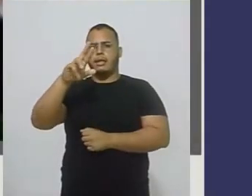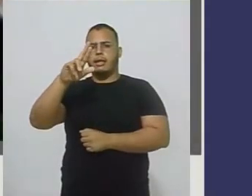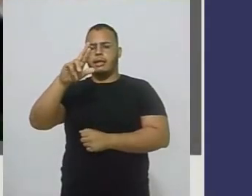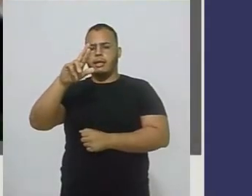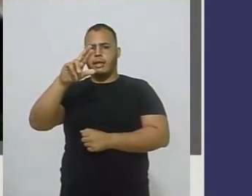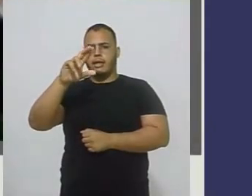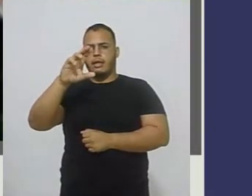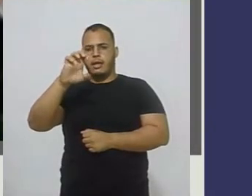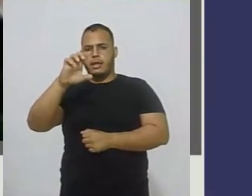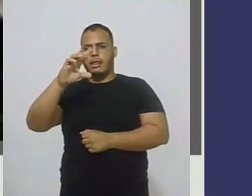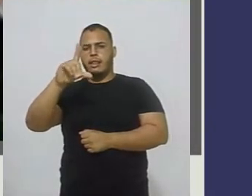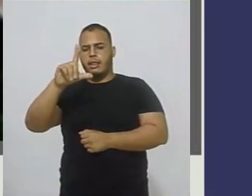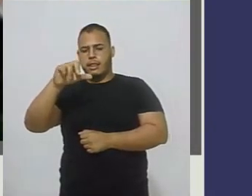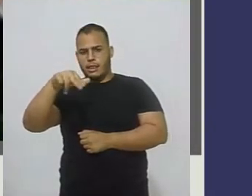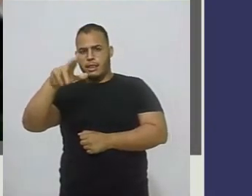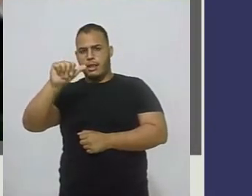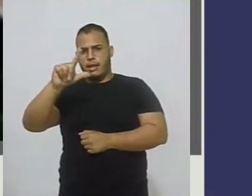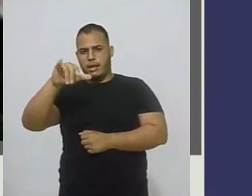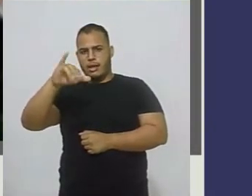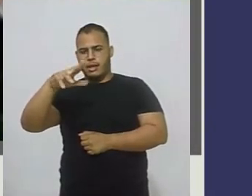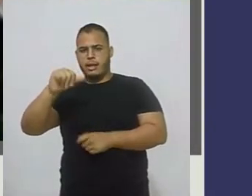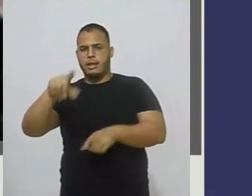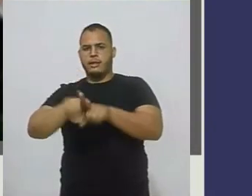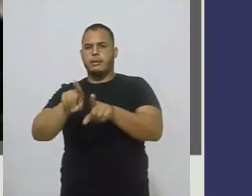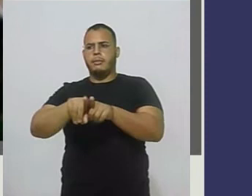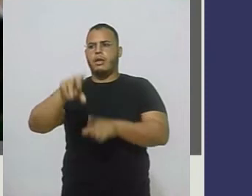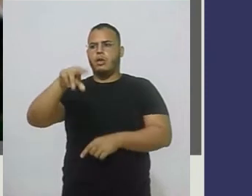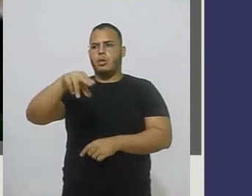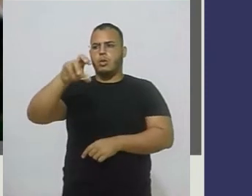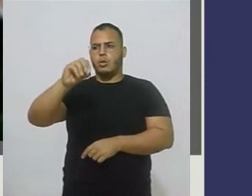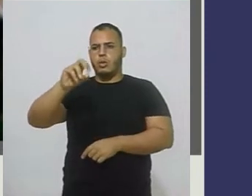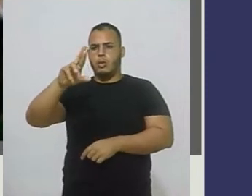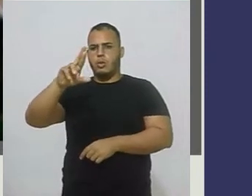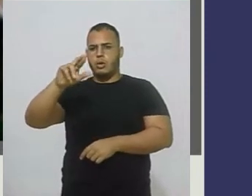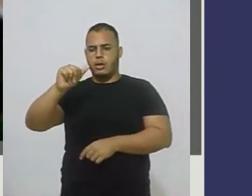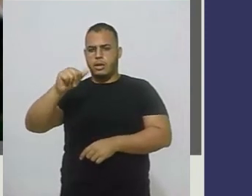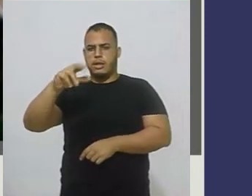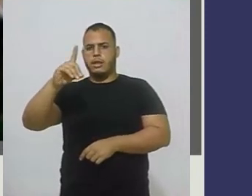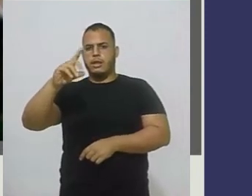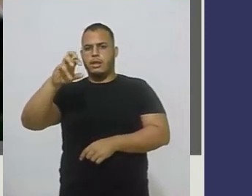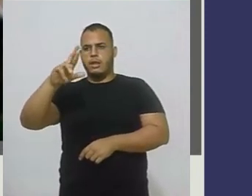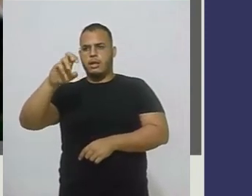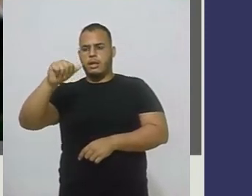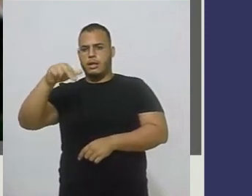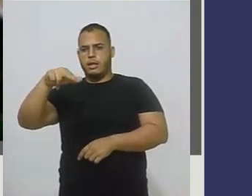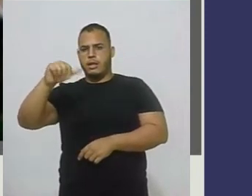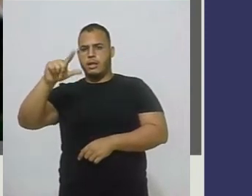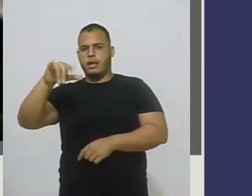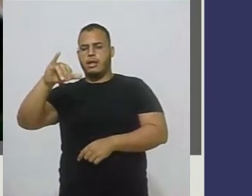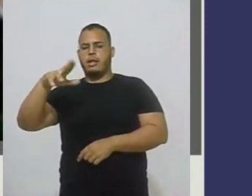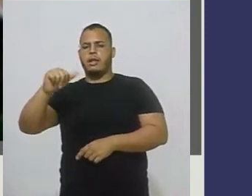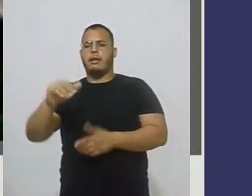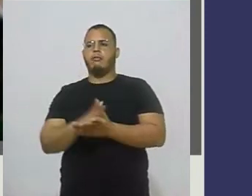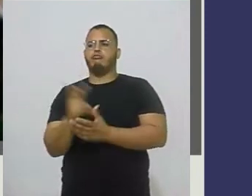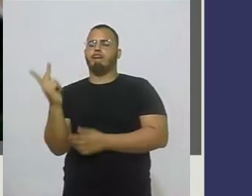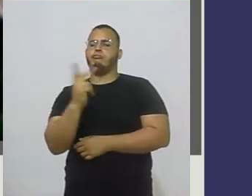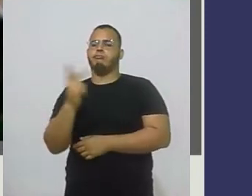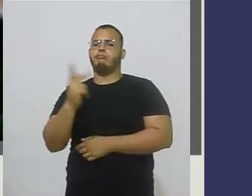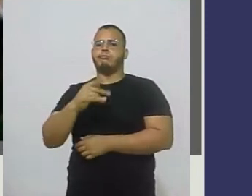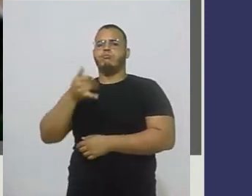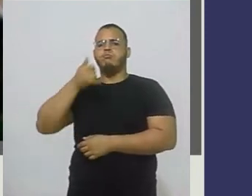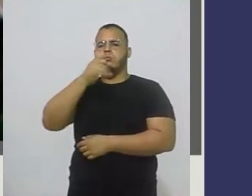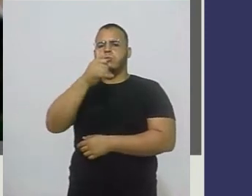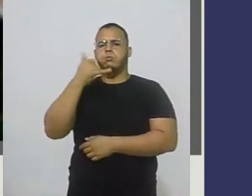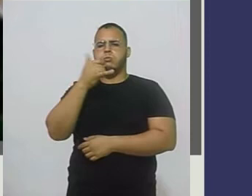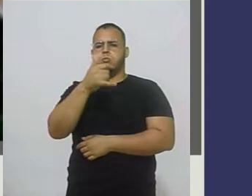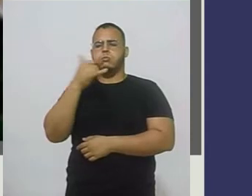muito importantes. Existe uma expressão, né, que fala quando fala desses dois hormônios, que é